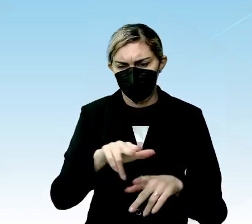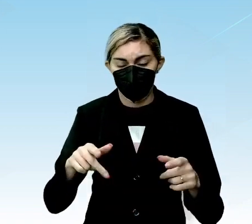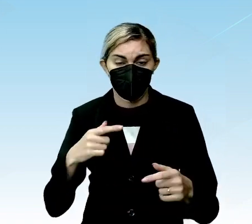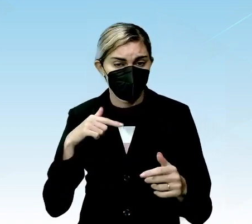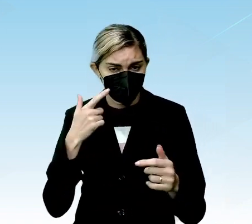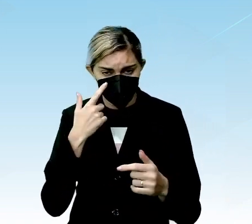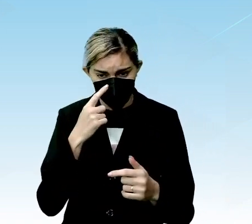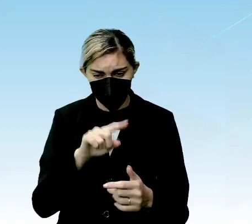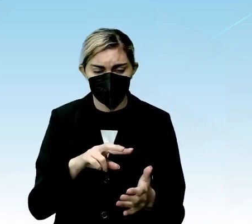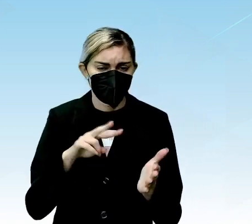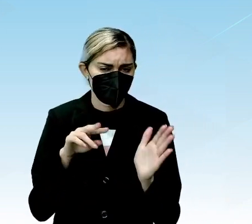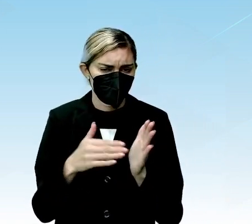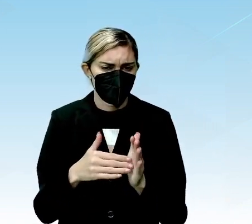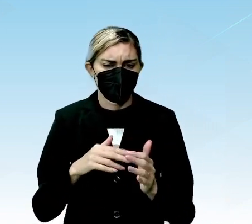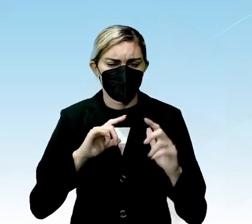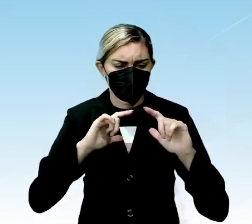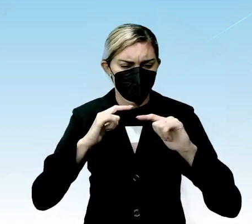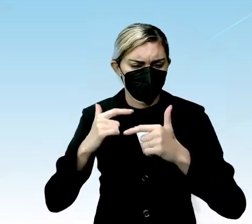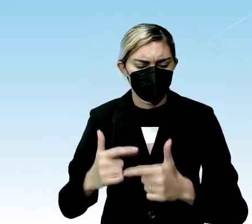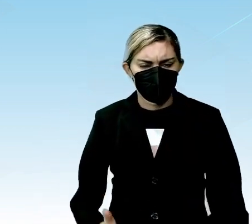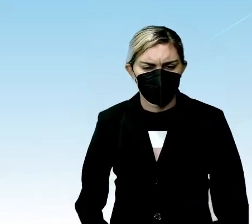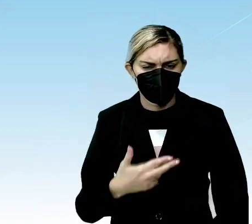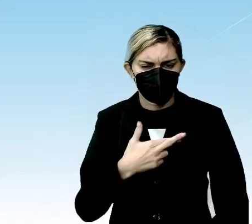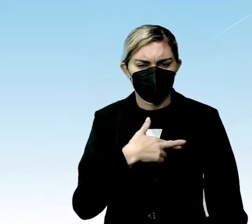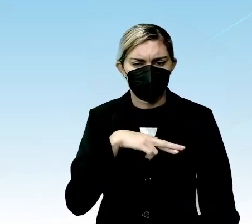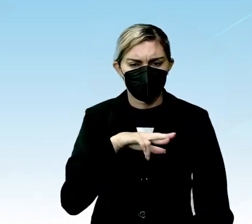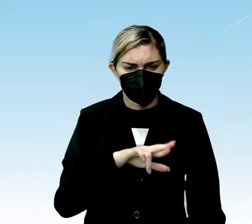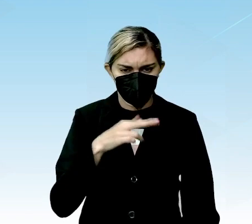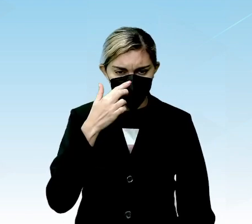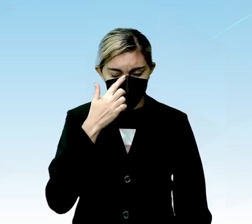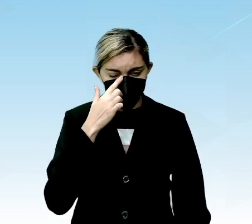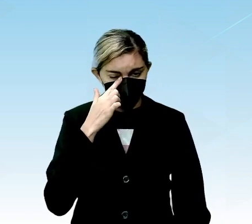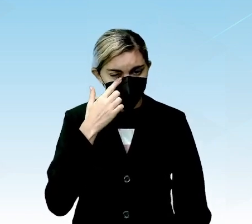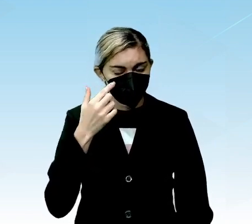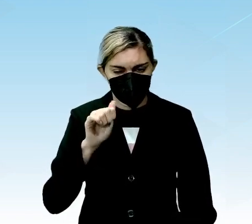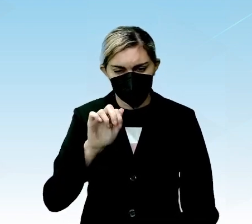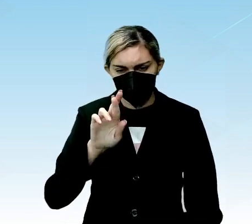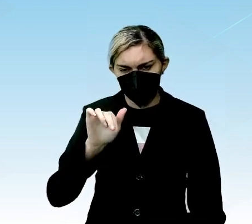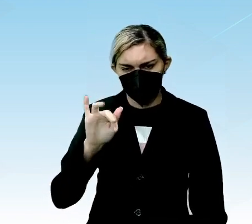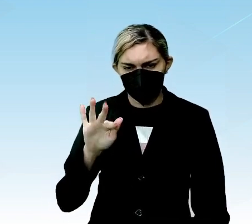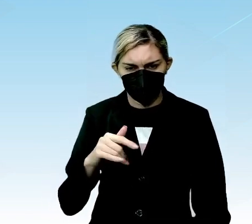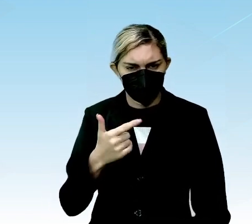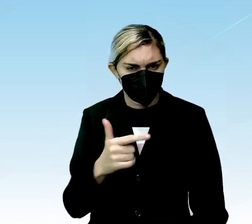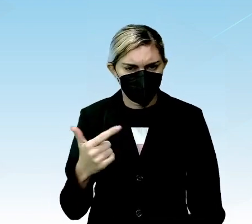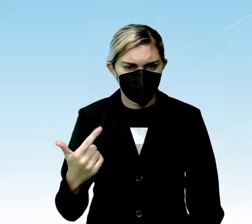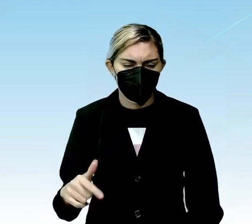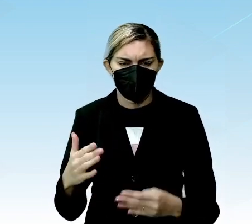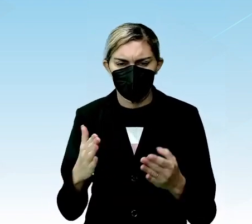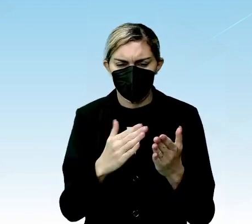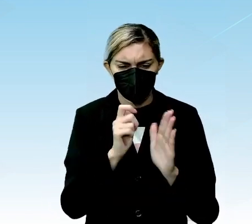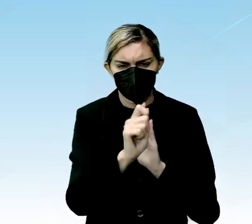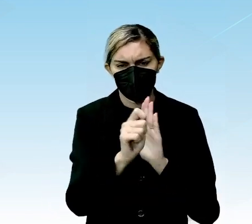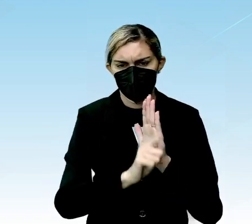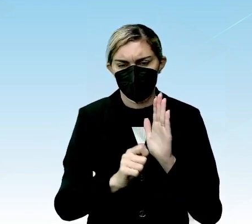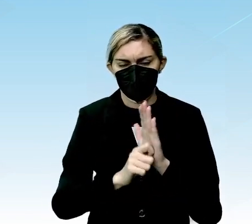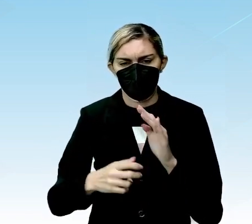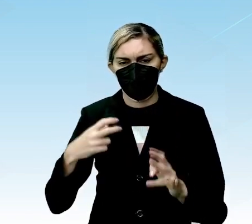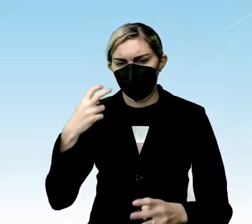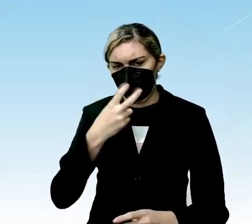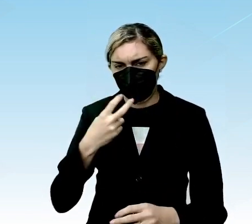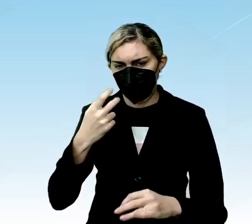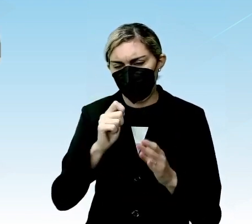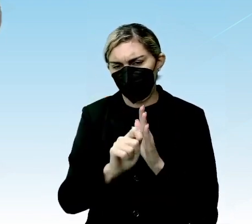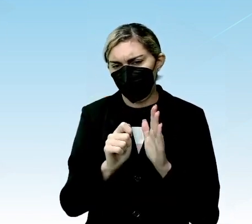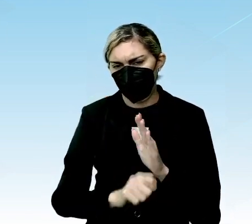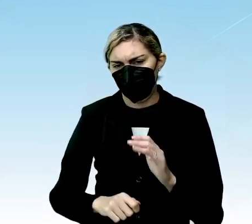até tradição religiosa ou tradições religiosas que são ágrafas, que não têm textos escritos, textos orais, mas no caso